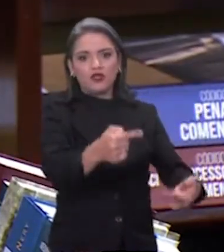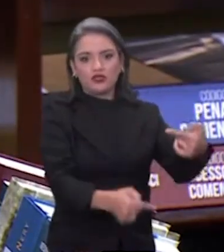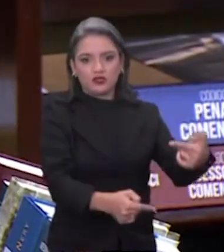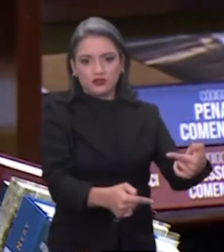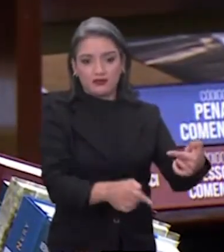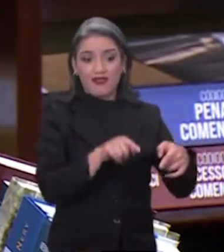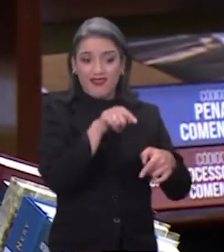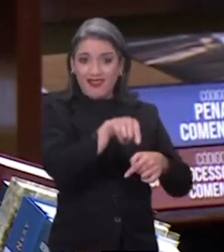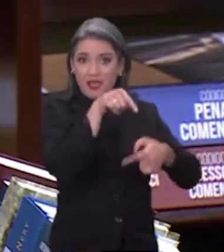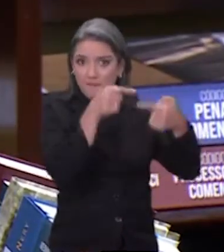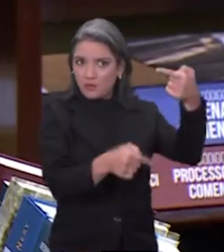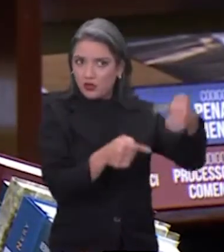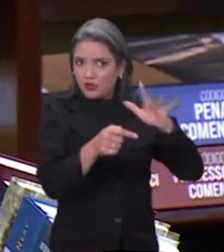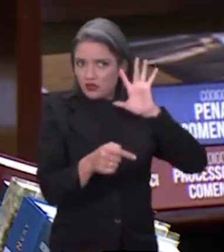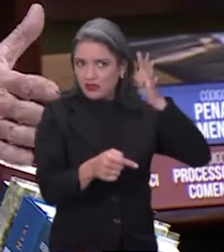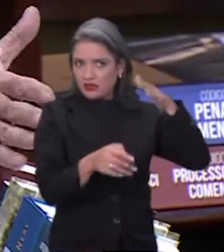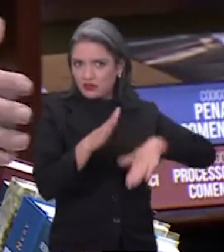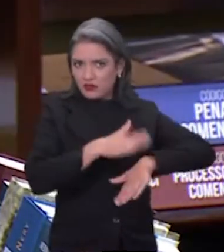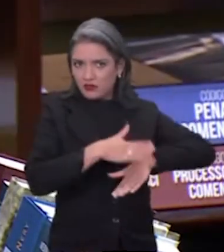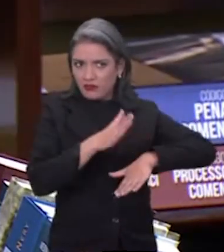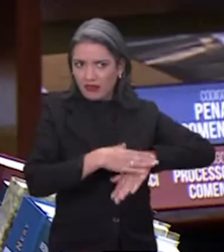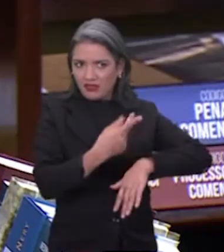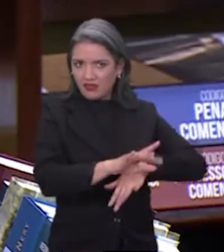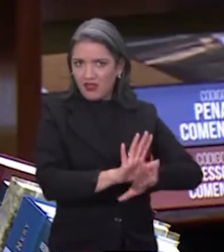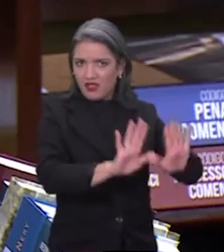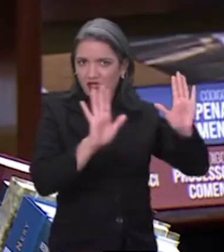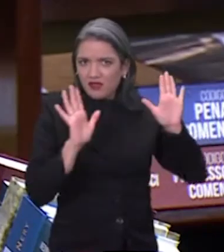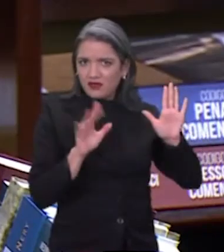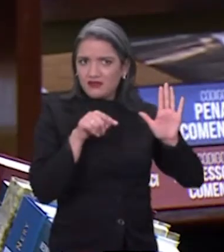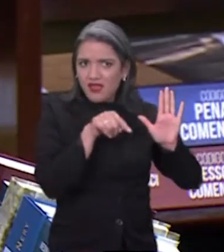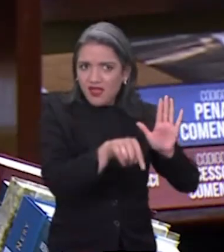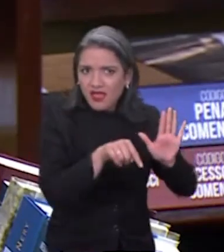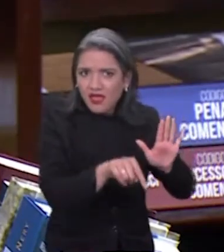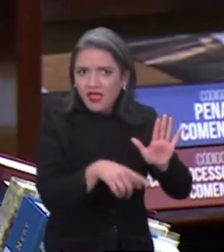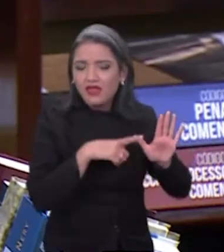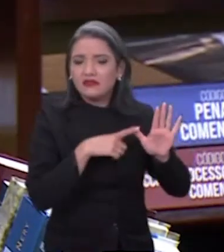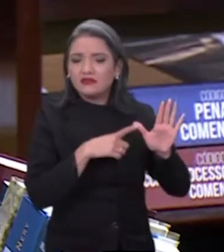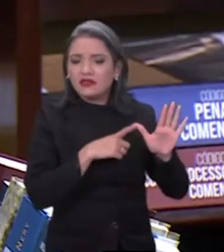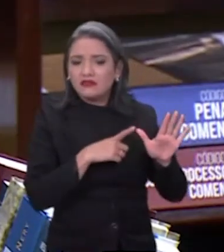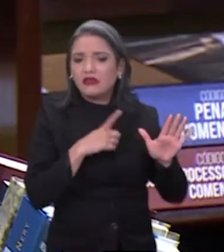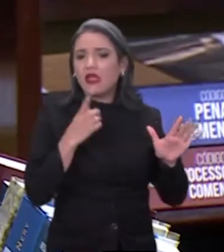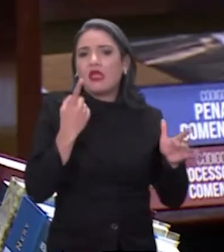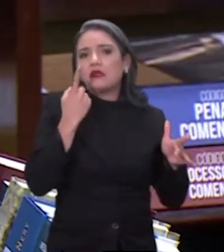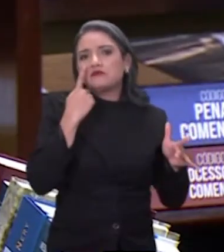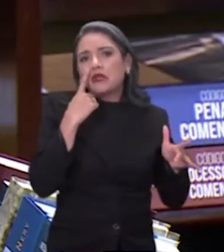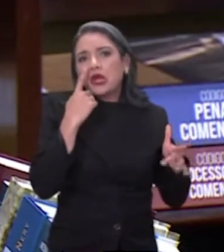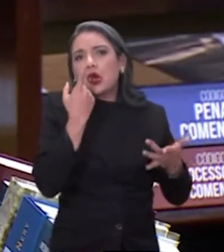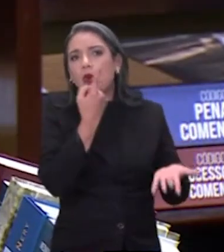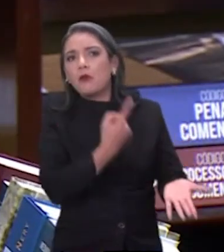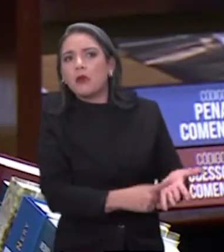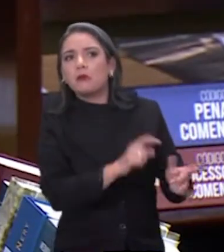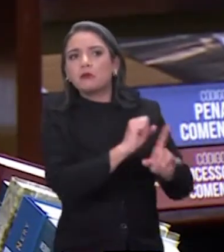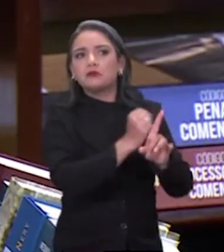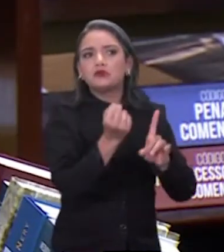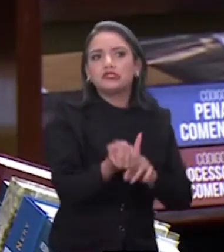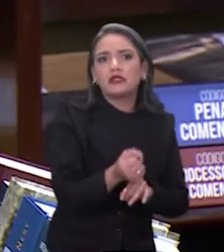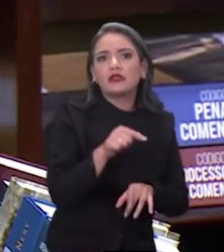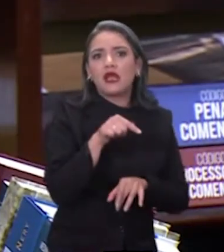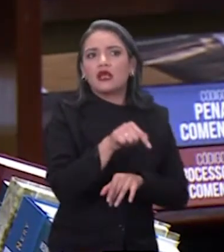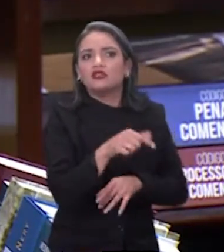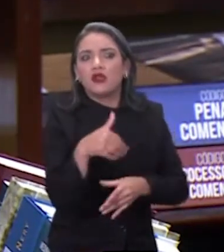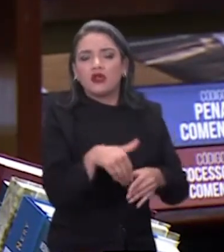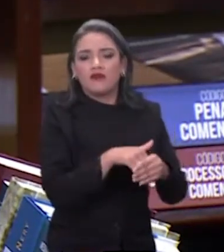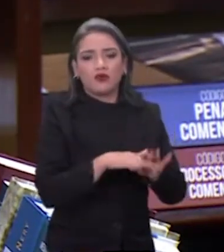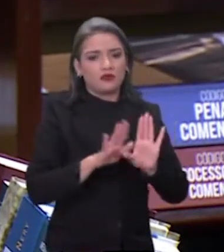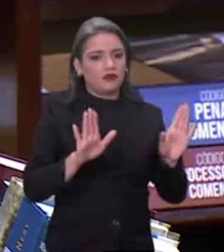que tem que ser decidido. É lá que tem que pagar o preço social. Não é que nós tenhamos receio. Não, mas nós temos que